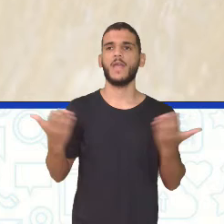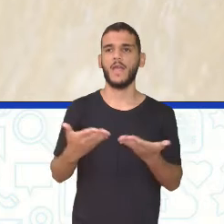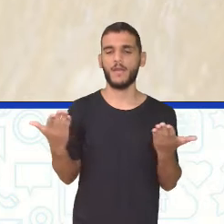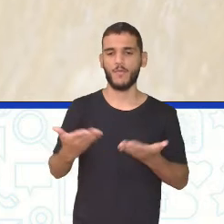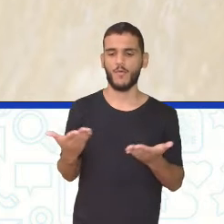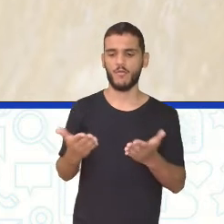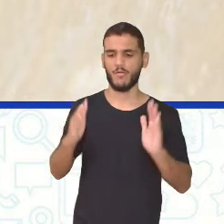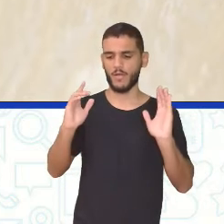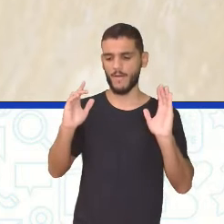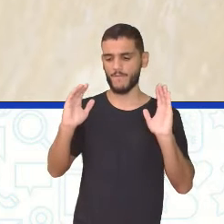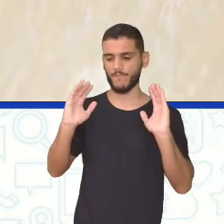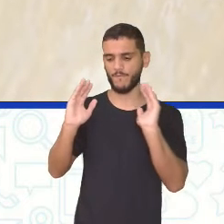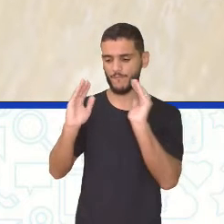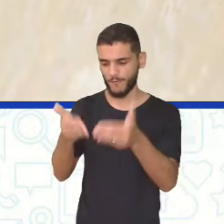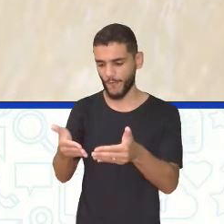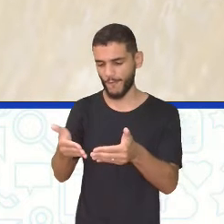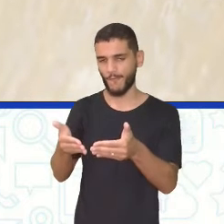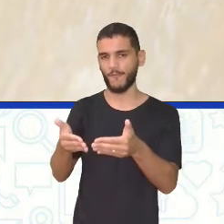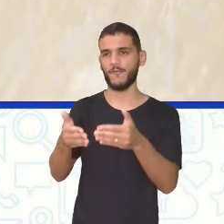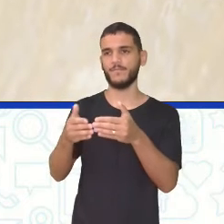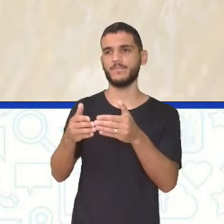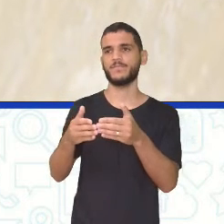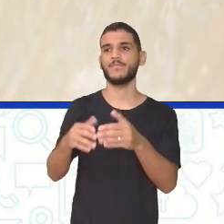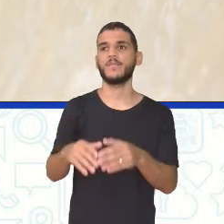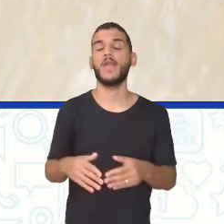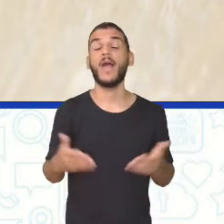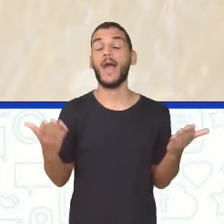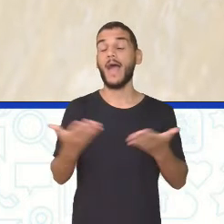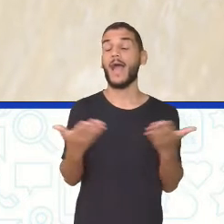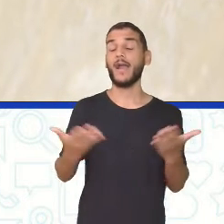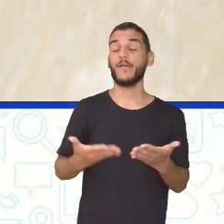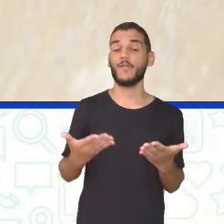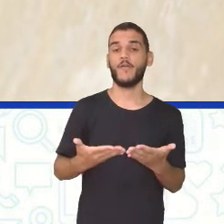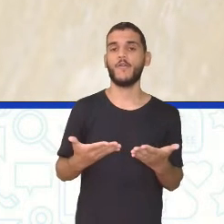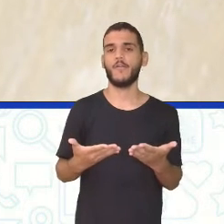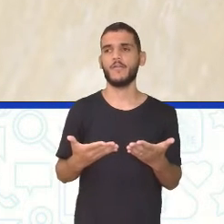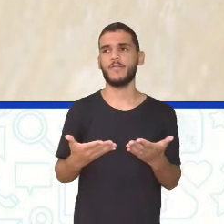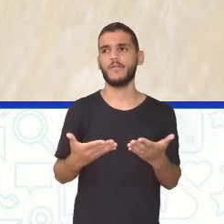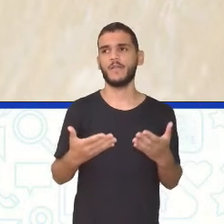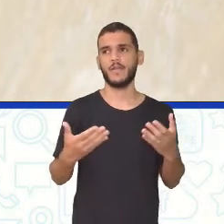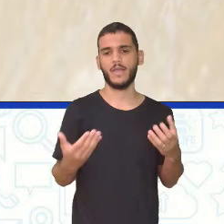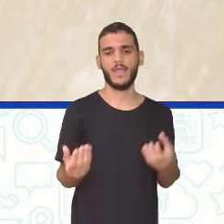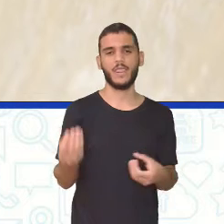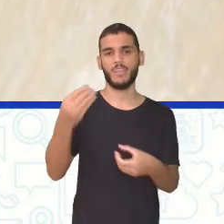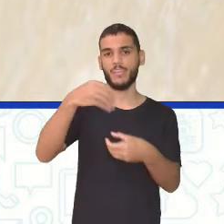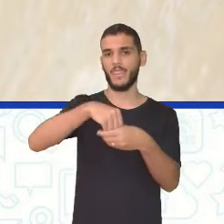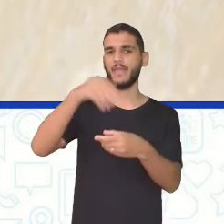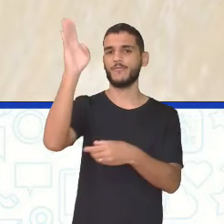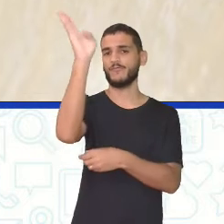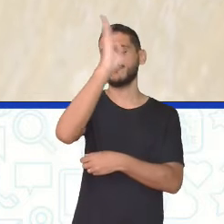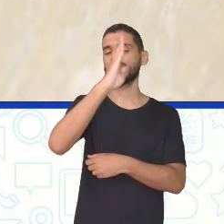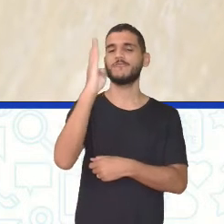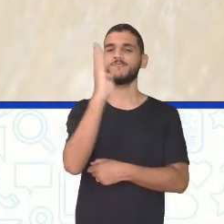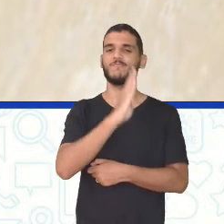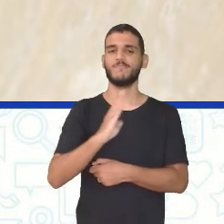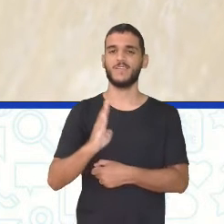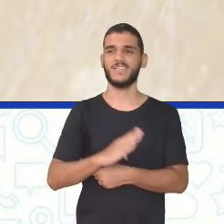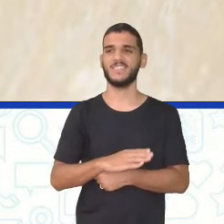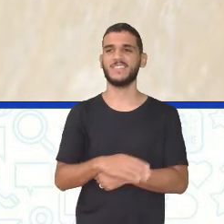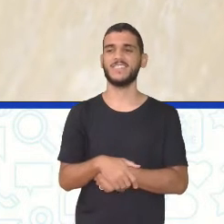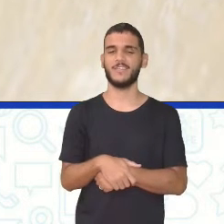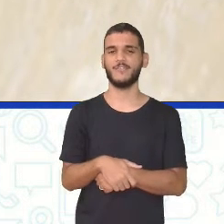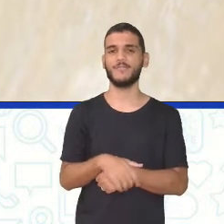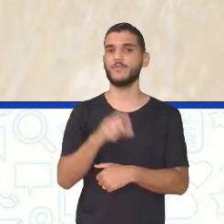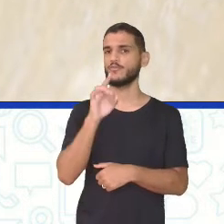né, percebendo a nossa escala. Agora a gente já aproximou para a escala o quê? Nacional, né, para a escala